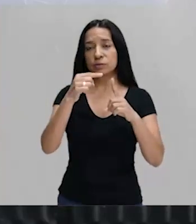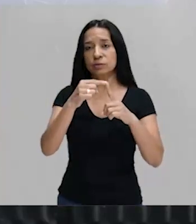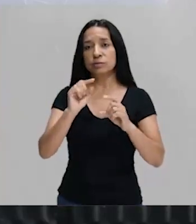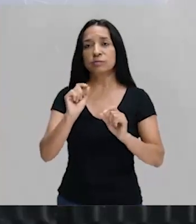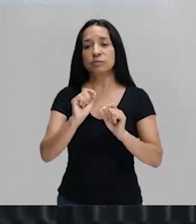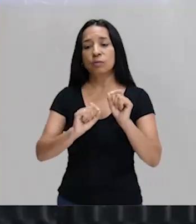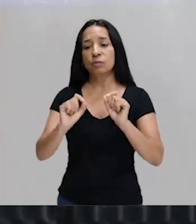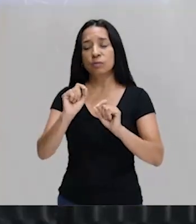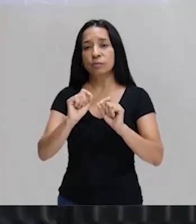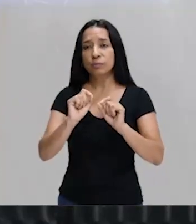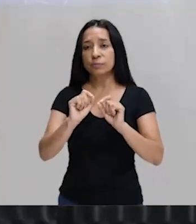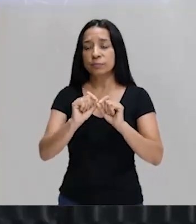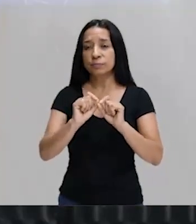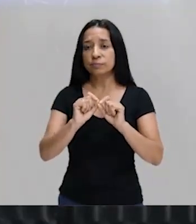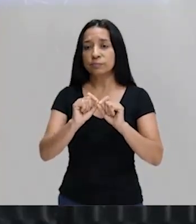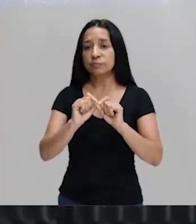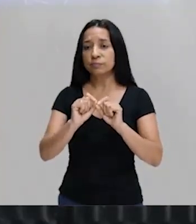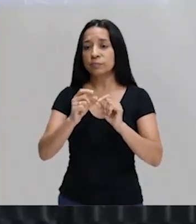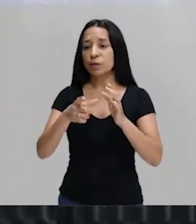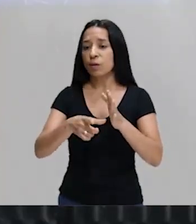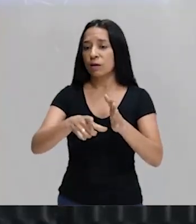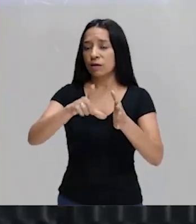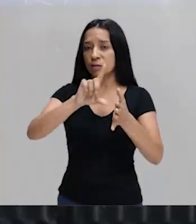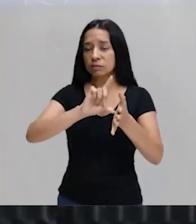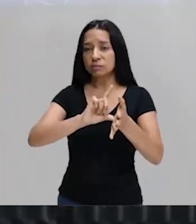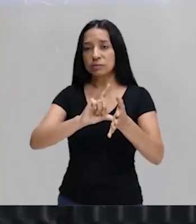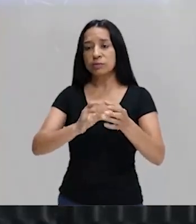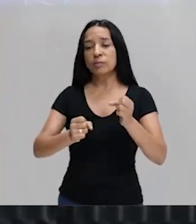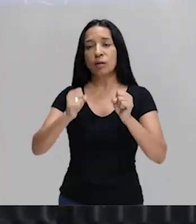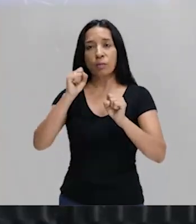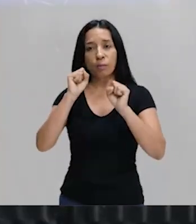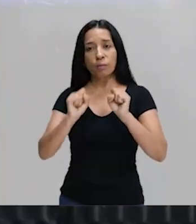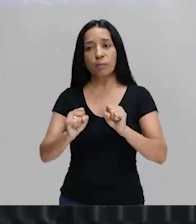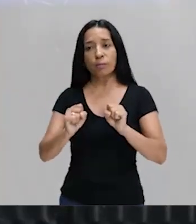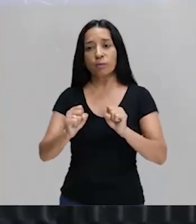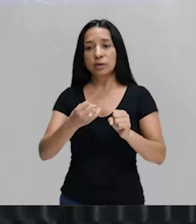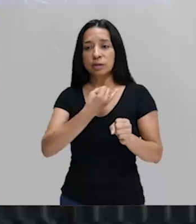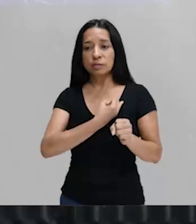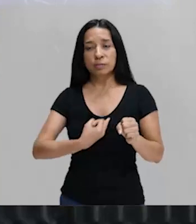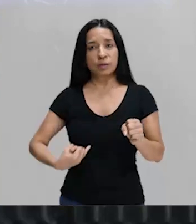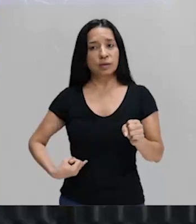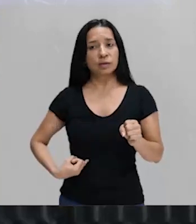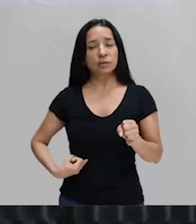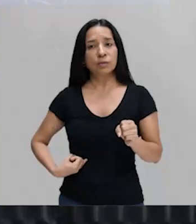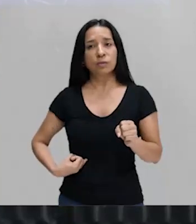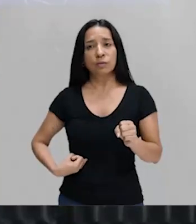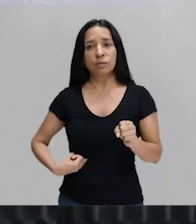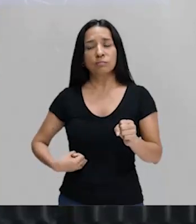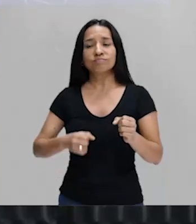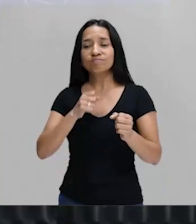foi antecipar o poder do imperador, que ainda era um jovem,